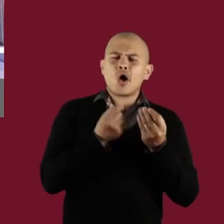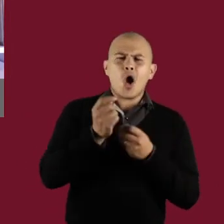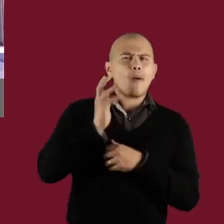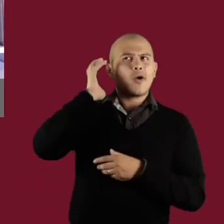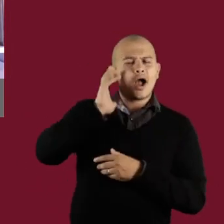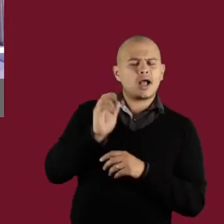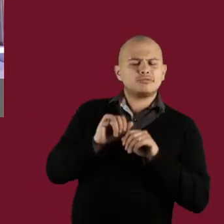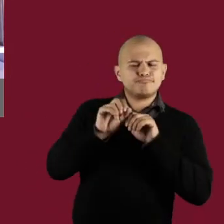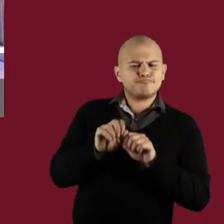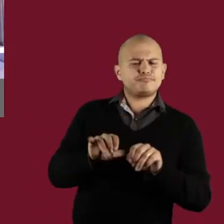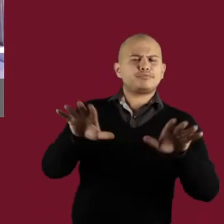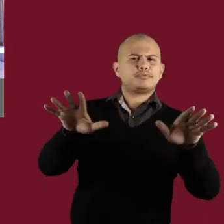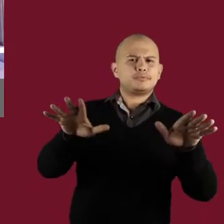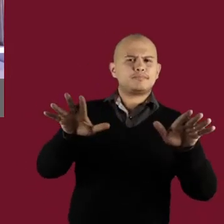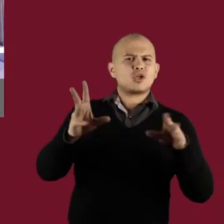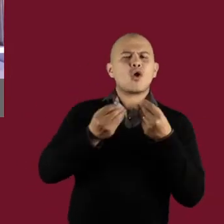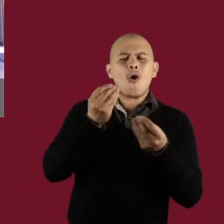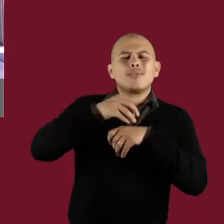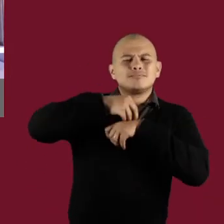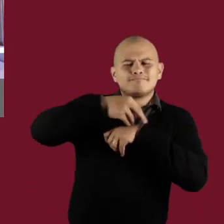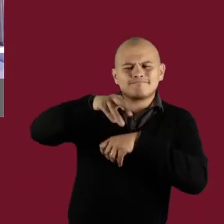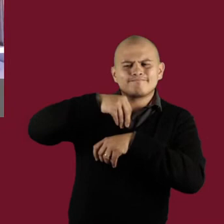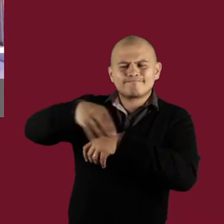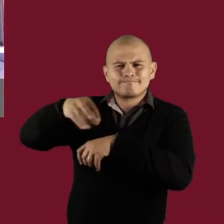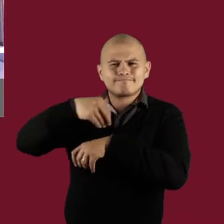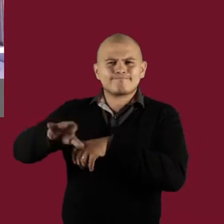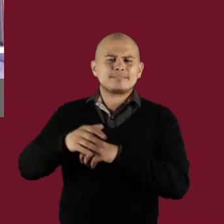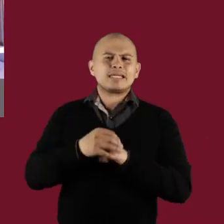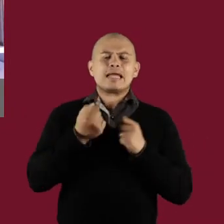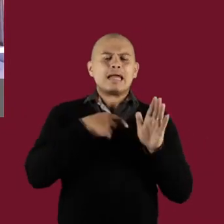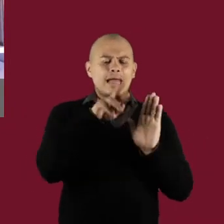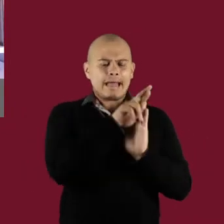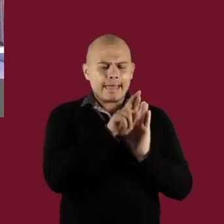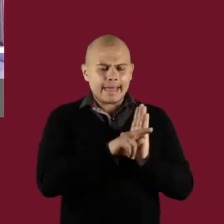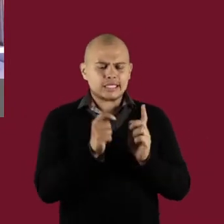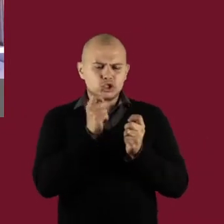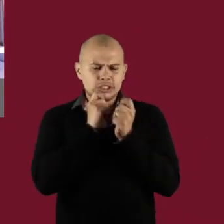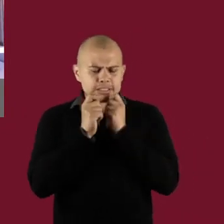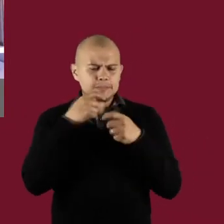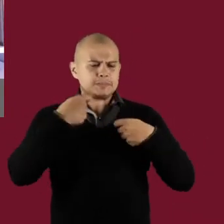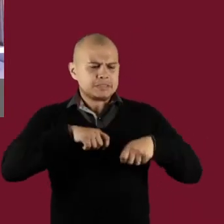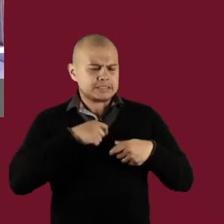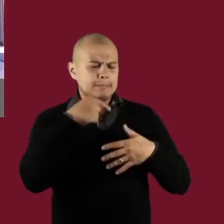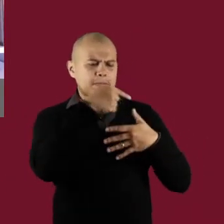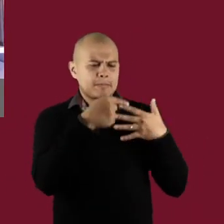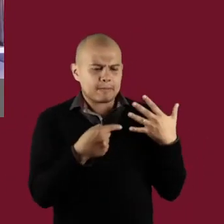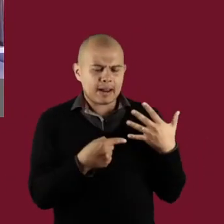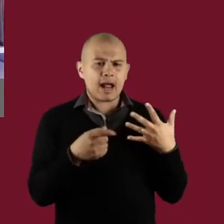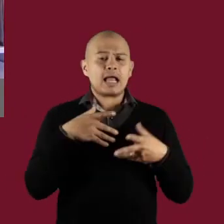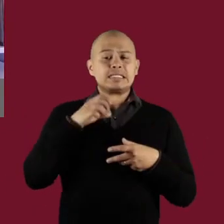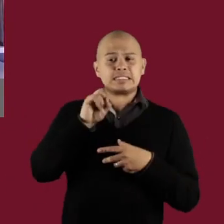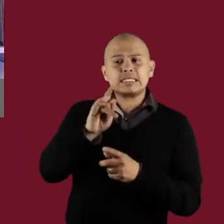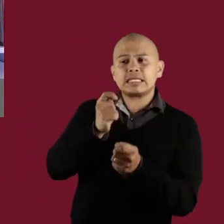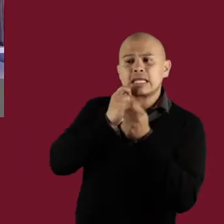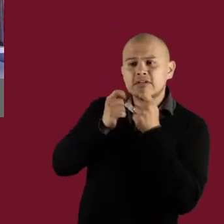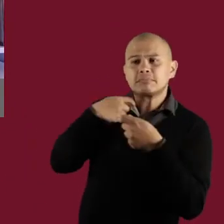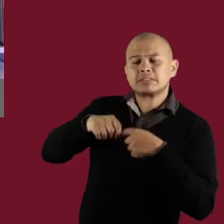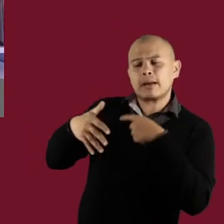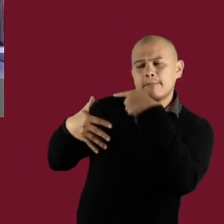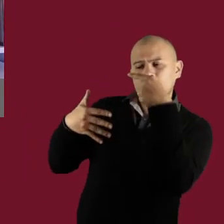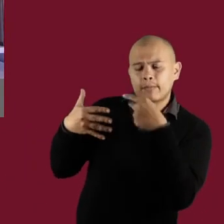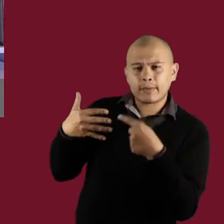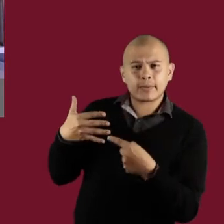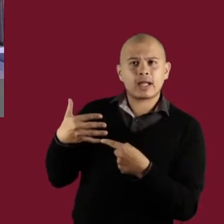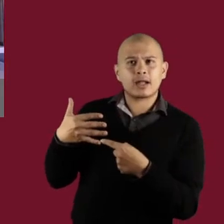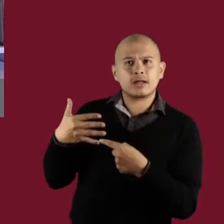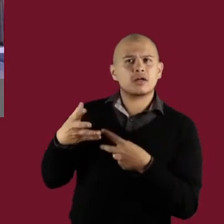ensinar ou partilhar ali as regras do jornalismo, né? Técnicas de entrevista e etc.